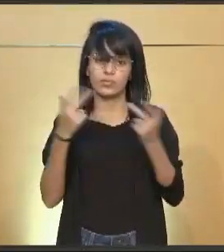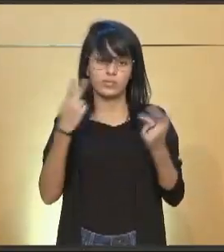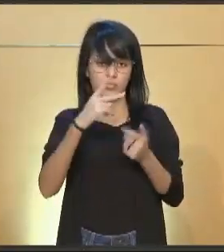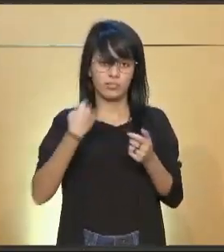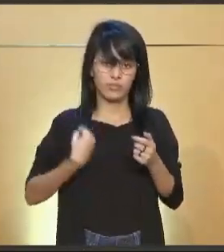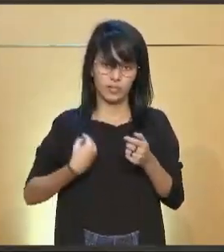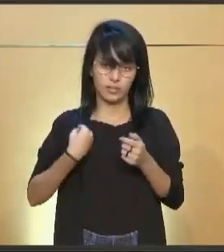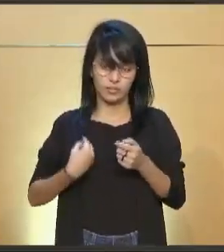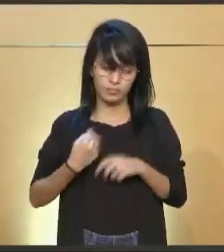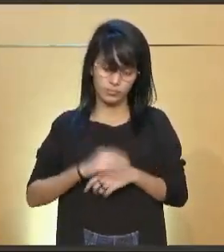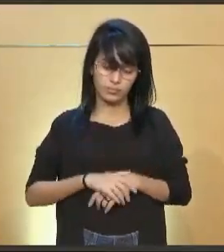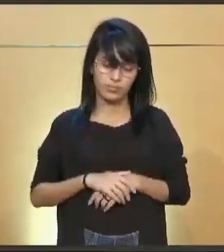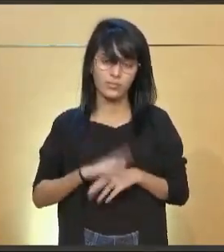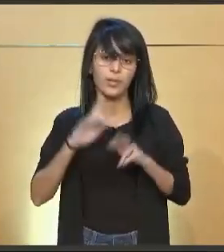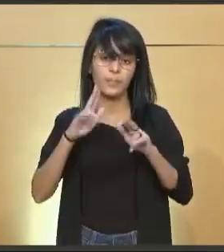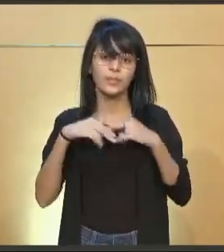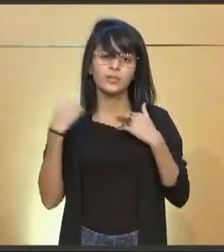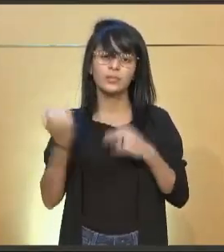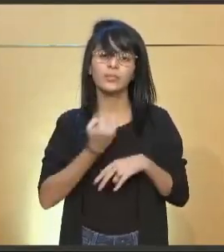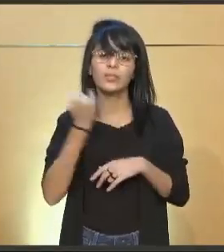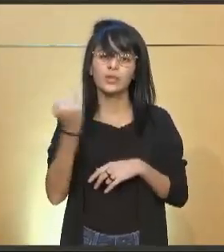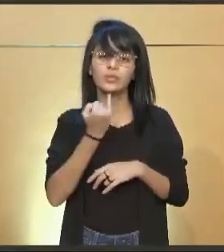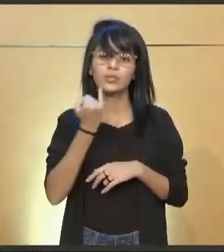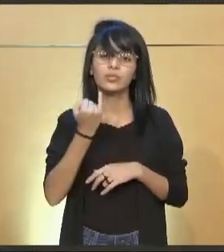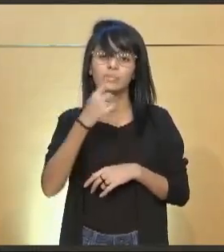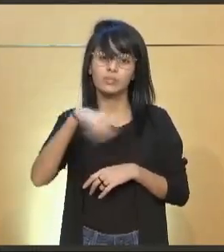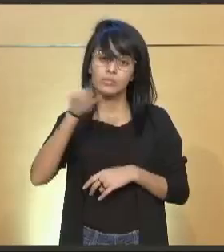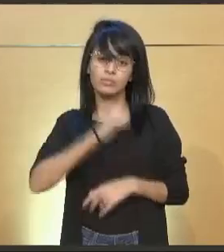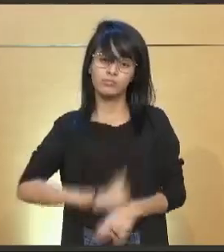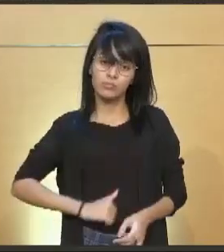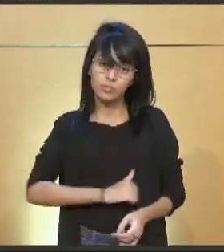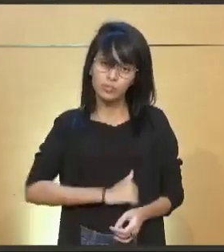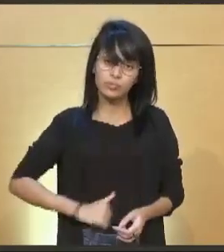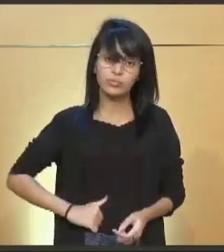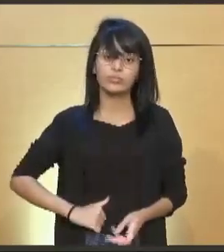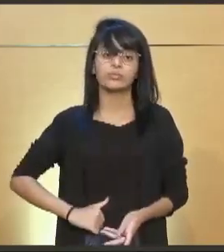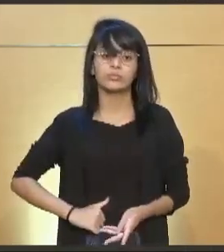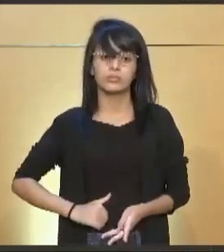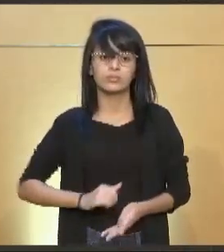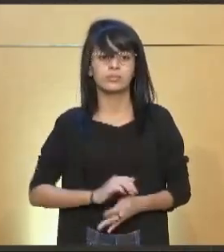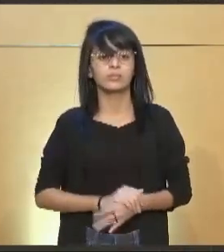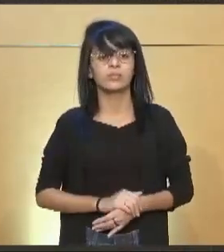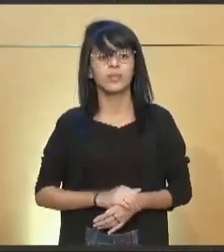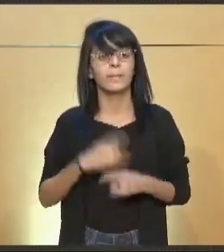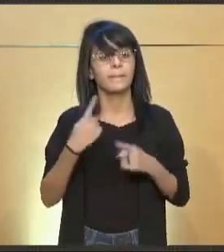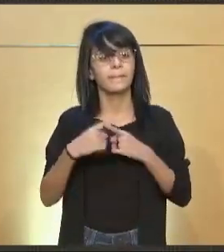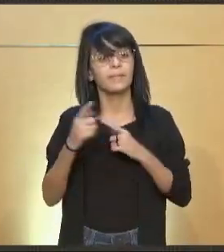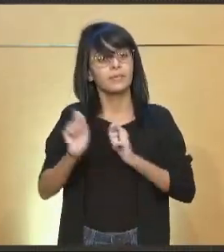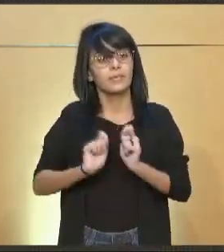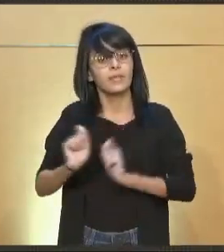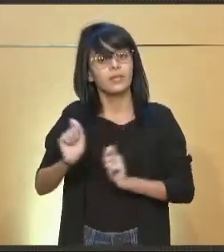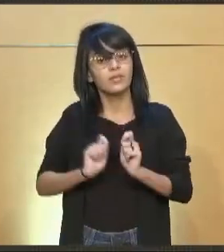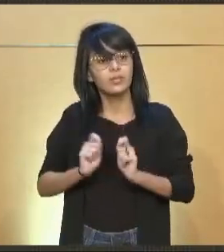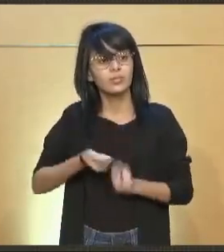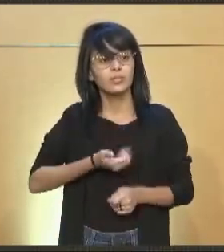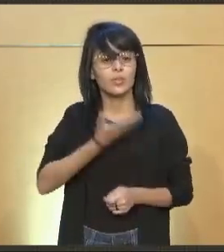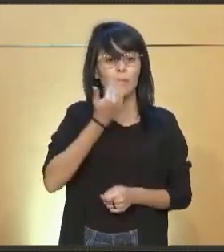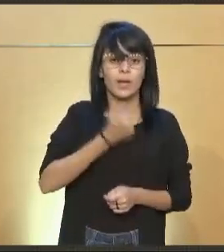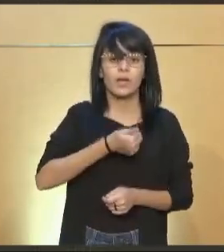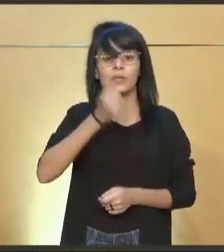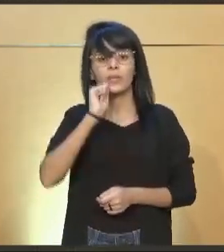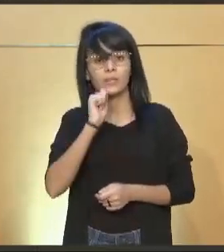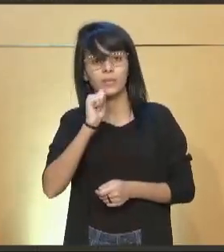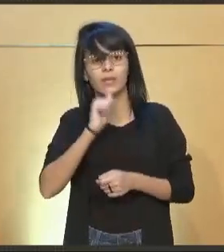vida. Por isso que é importante que você jejue, faça jejuns. Porque o controle do comer e do beber,